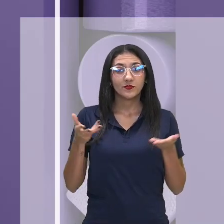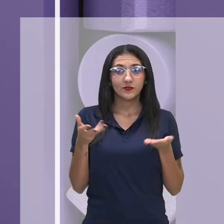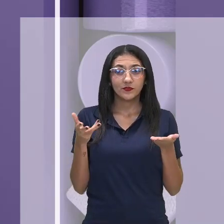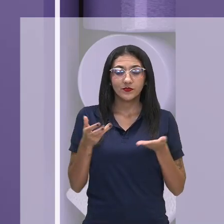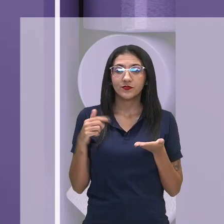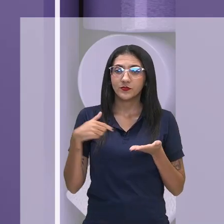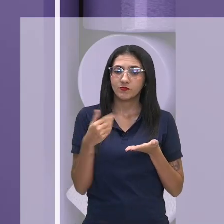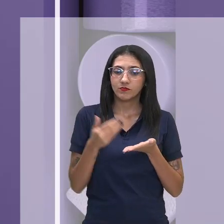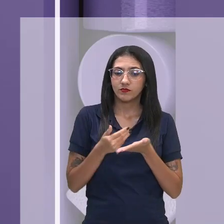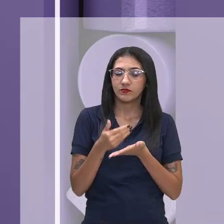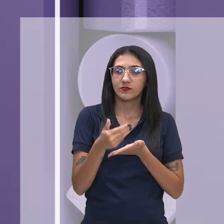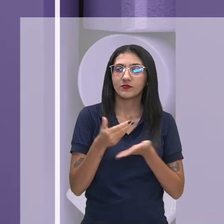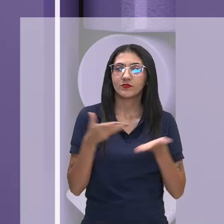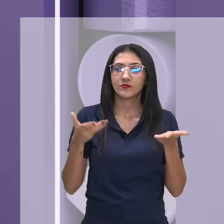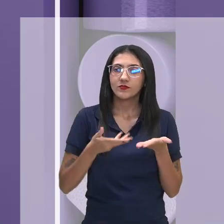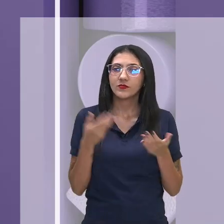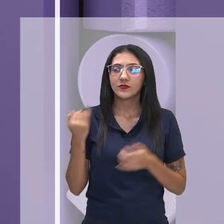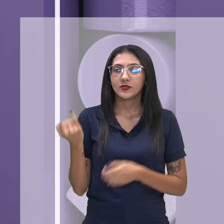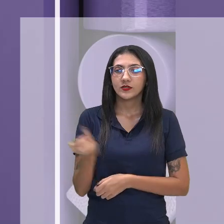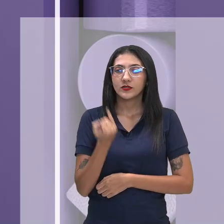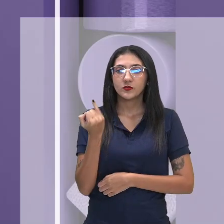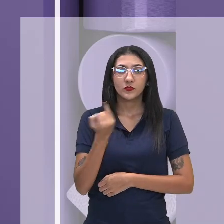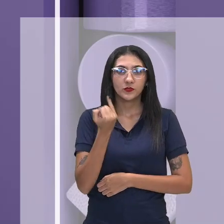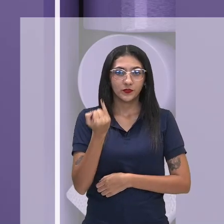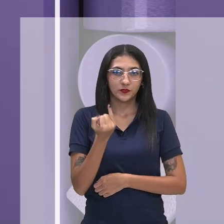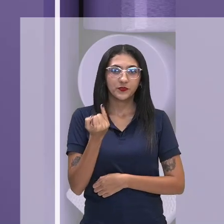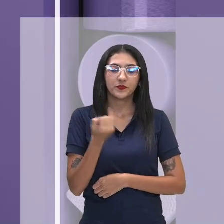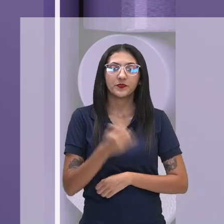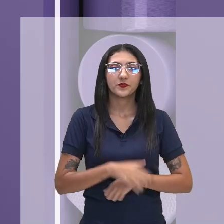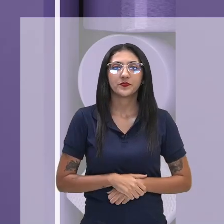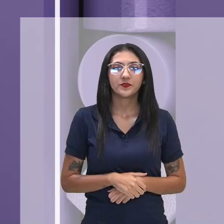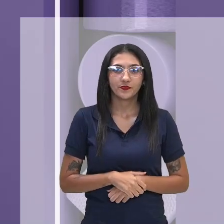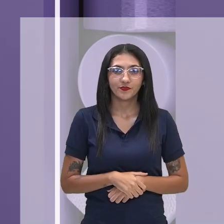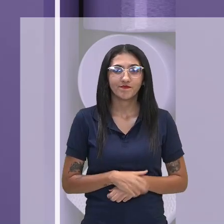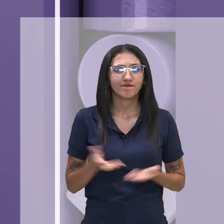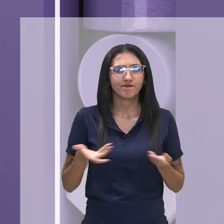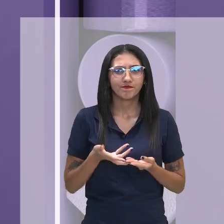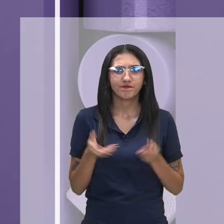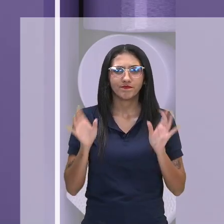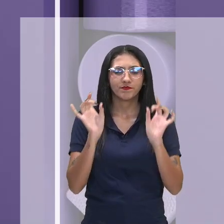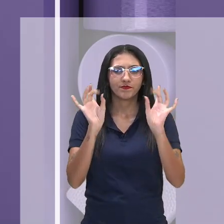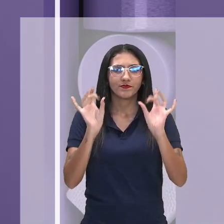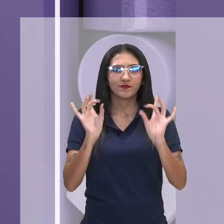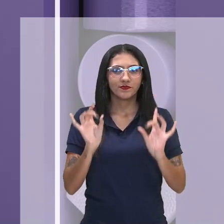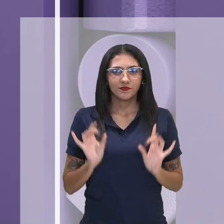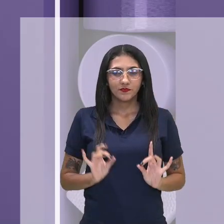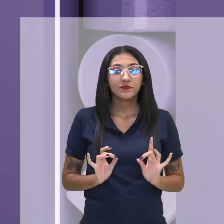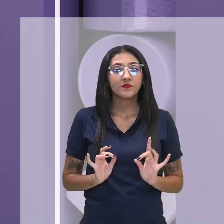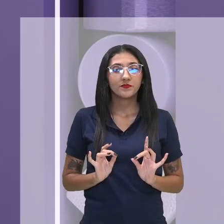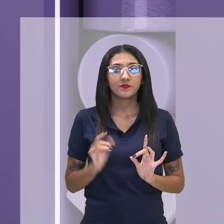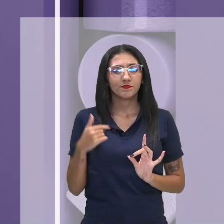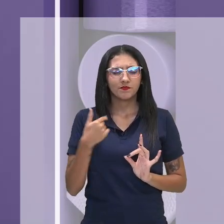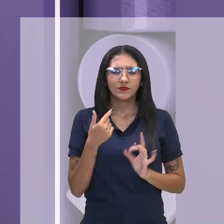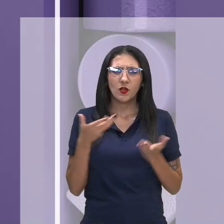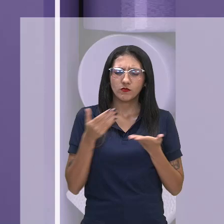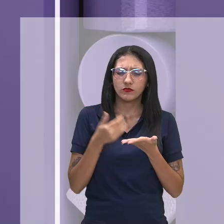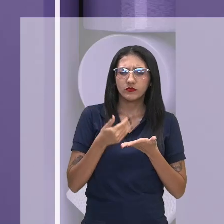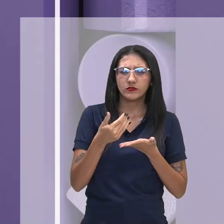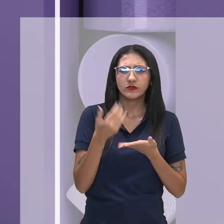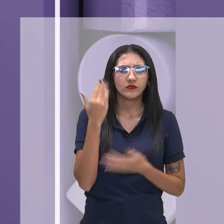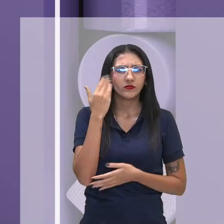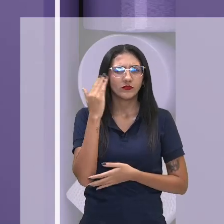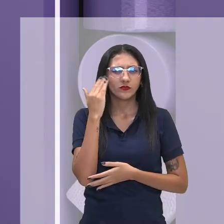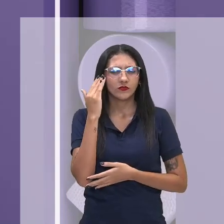passos importantes, né? É um momento muito especial para nós começarmos a entender o